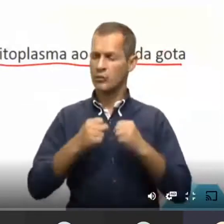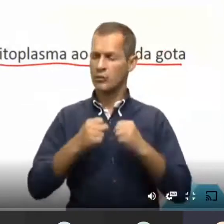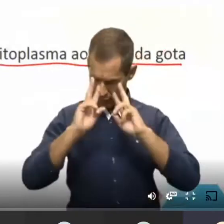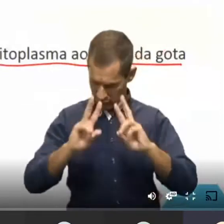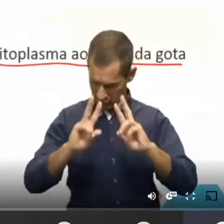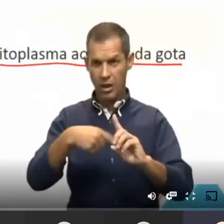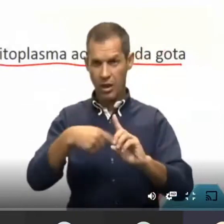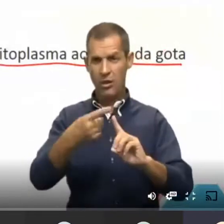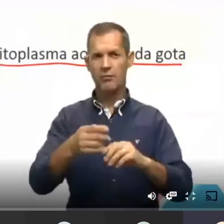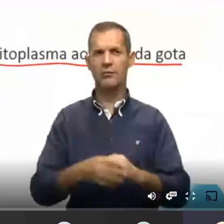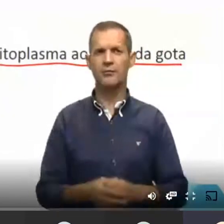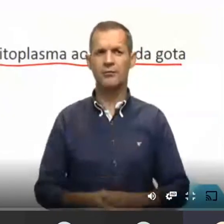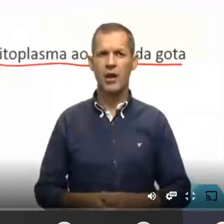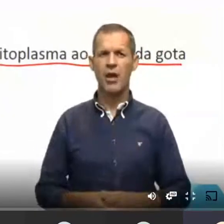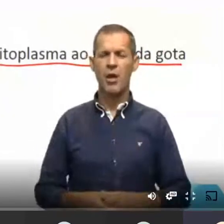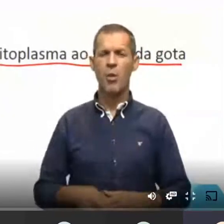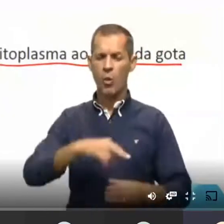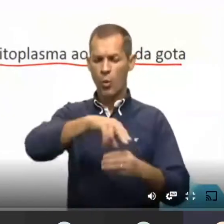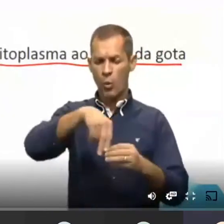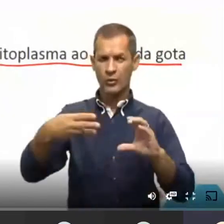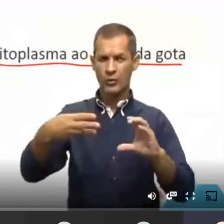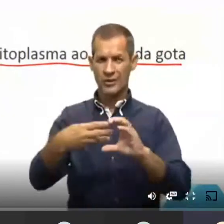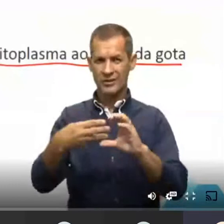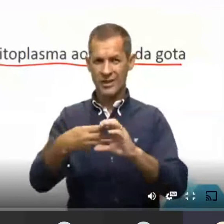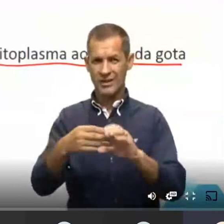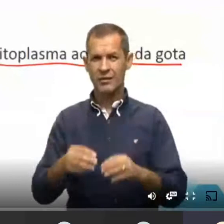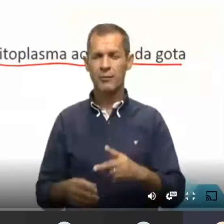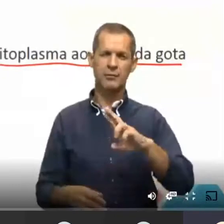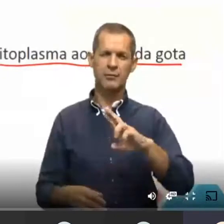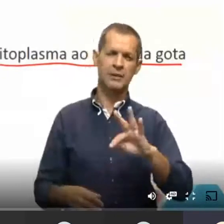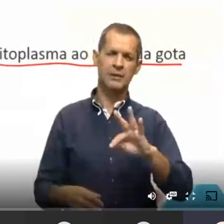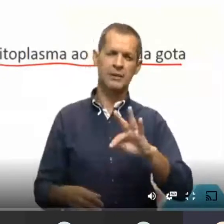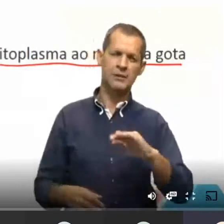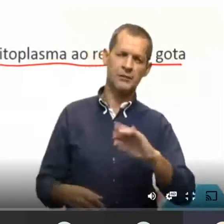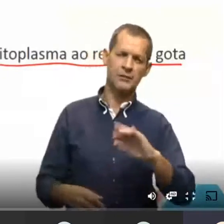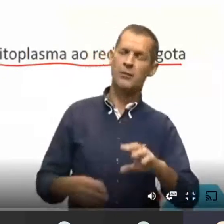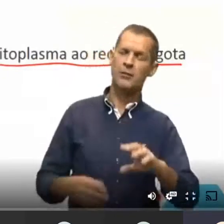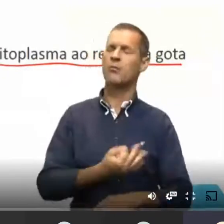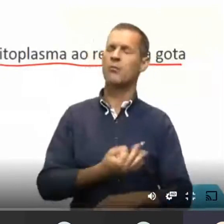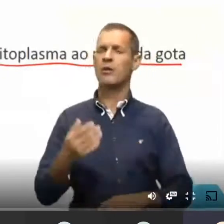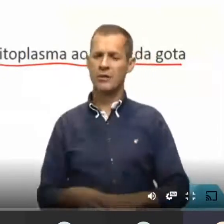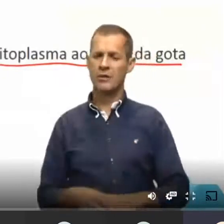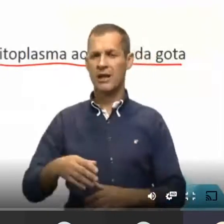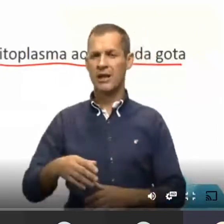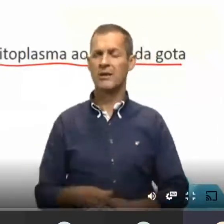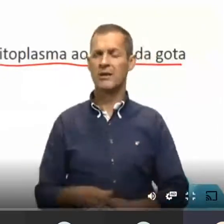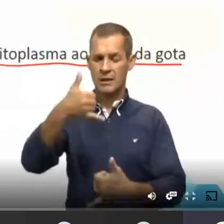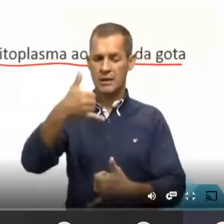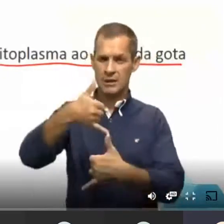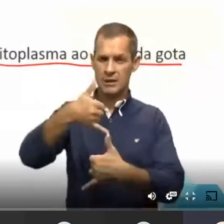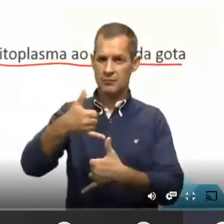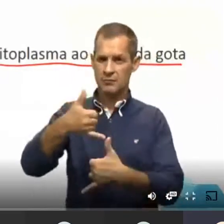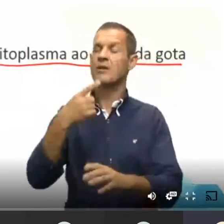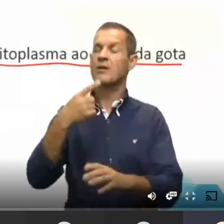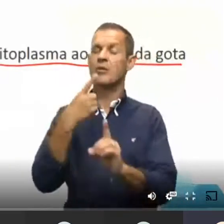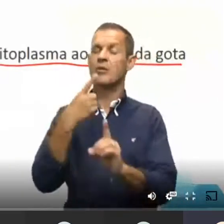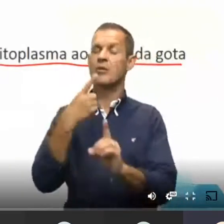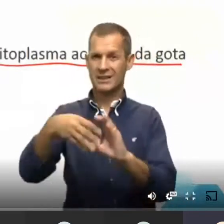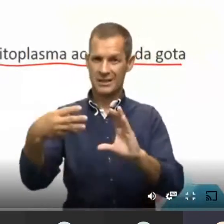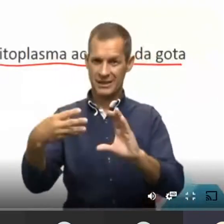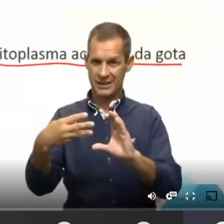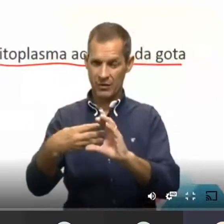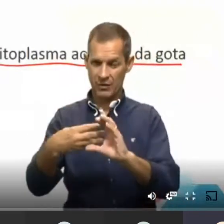vai poder observar. O núcleo das células vai ficar periférico pela quantidade de lipídio que a gente vai encontrar dentro dessa